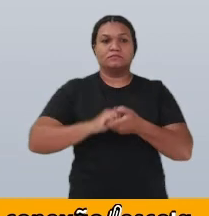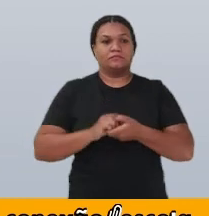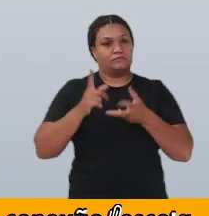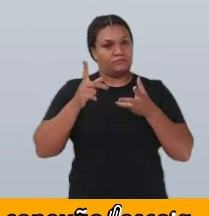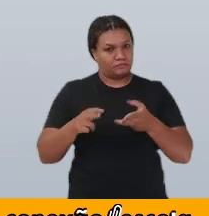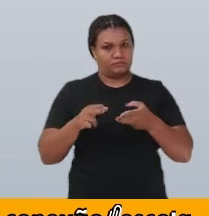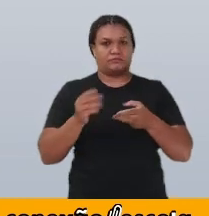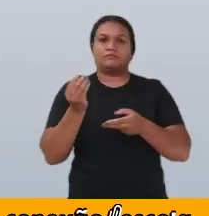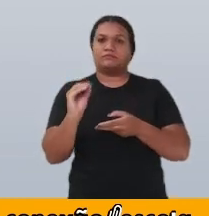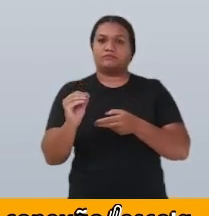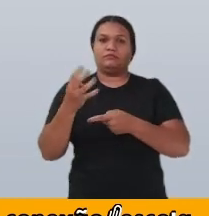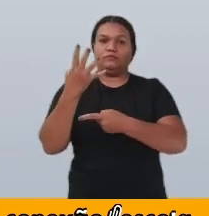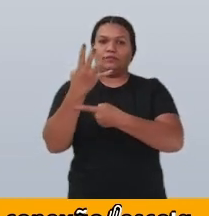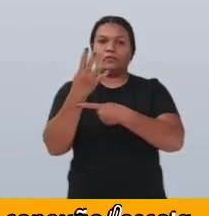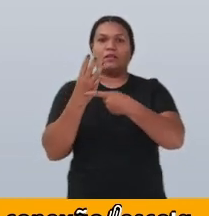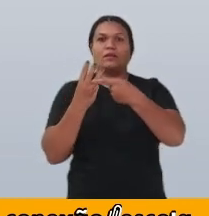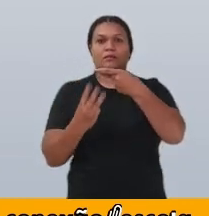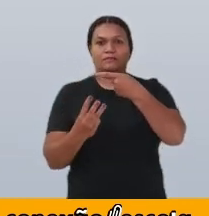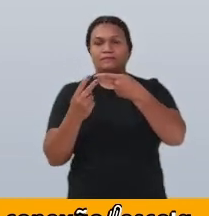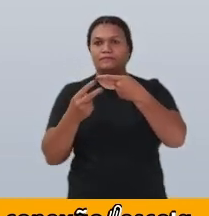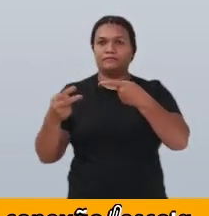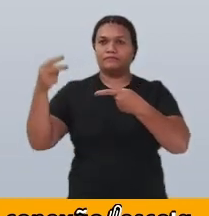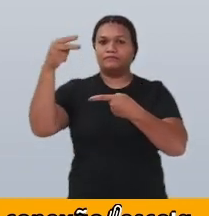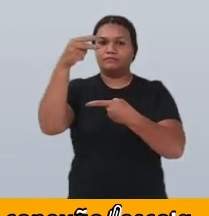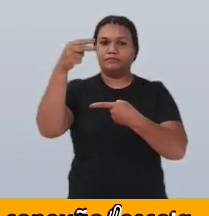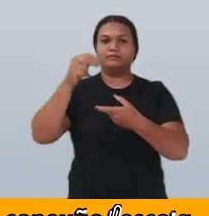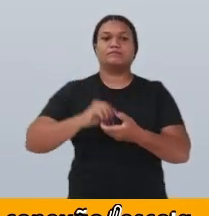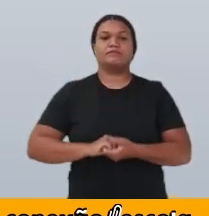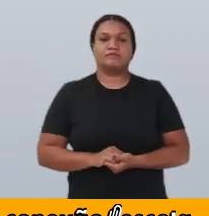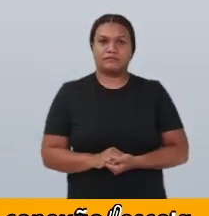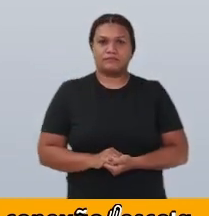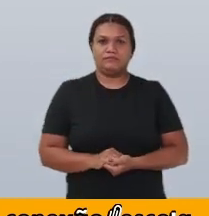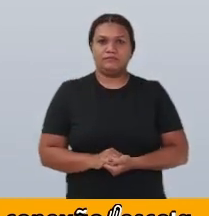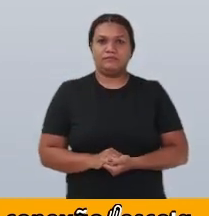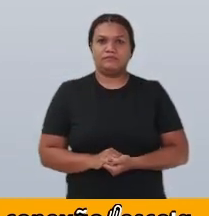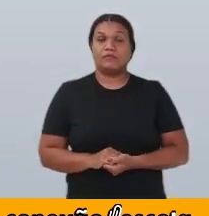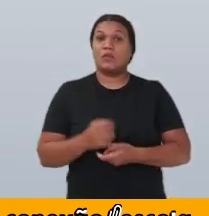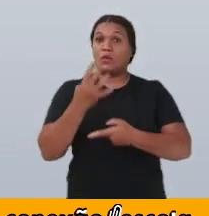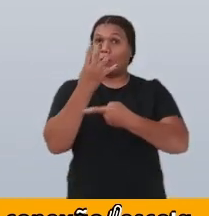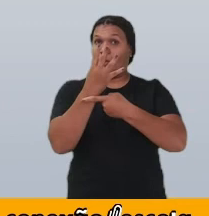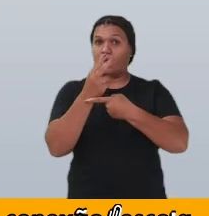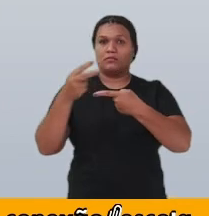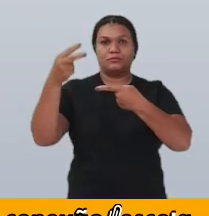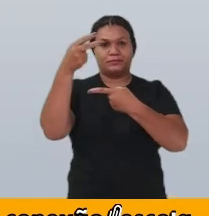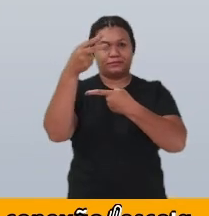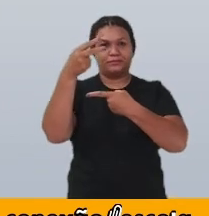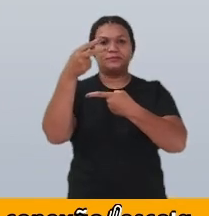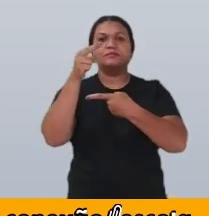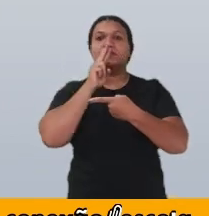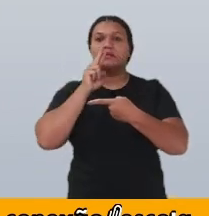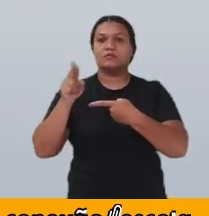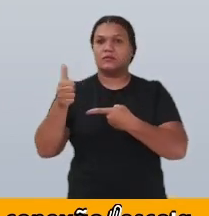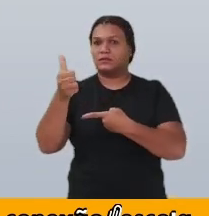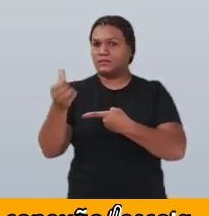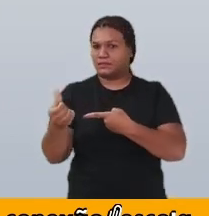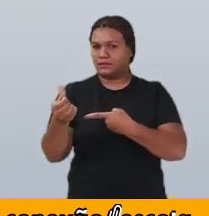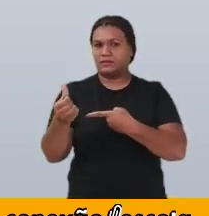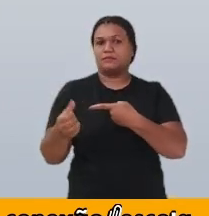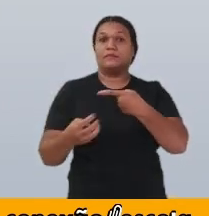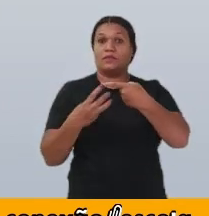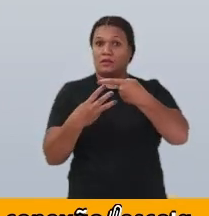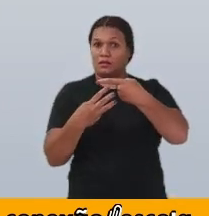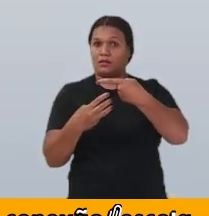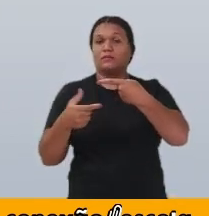é o mesmo que 4 terços elevado ao quadrado. 4 elevado ao quadrado,